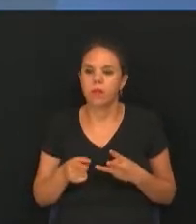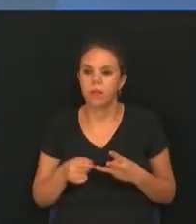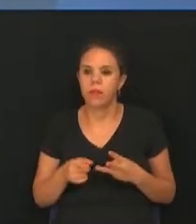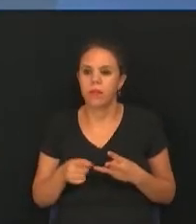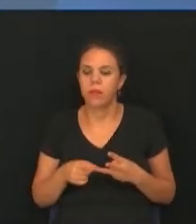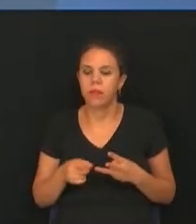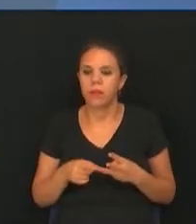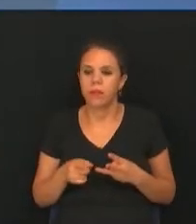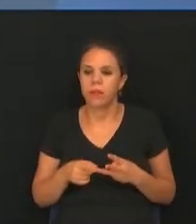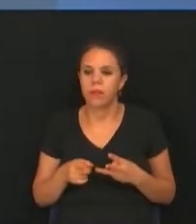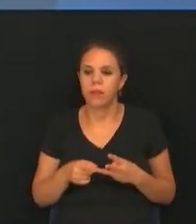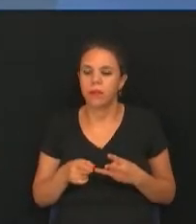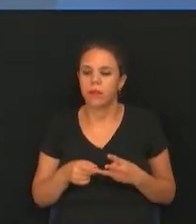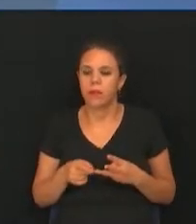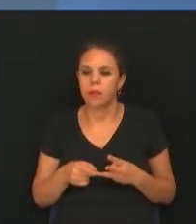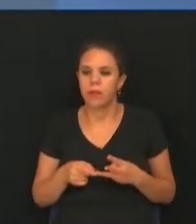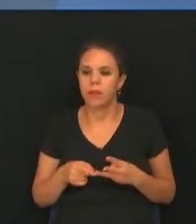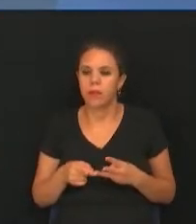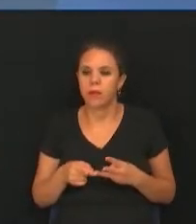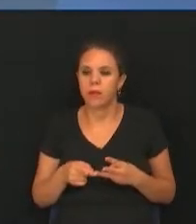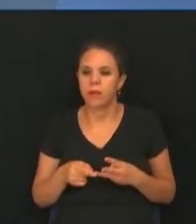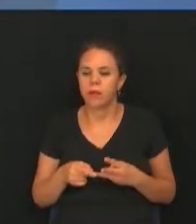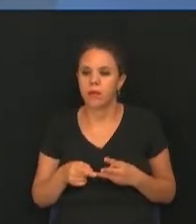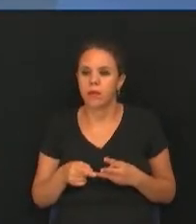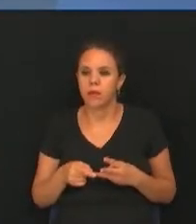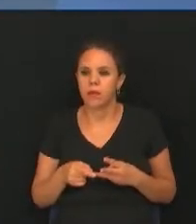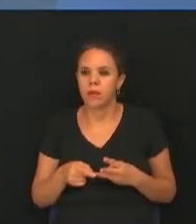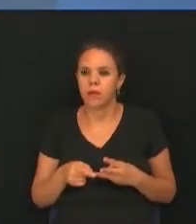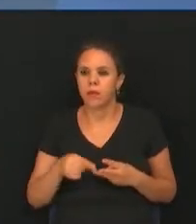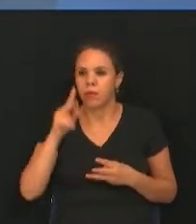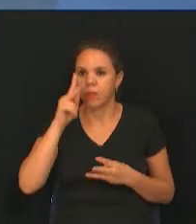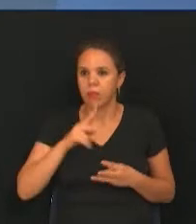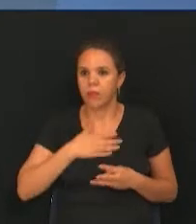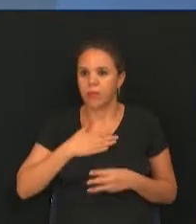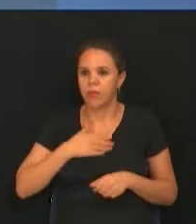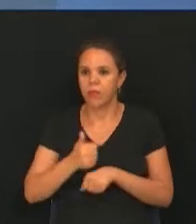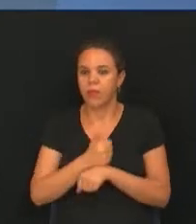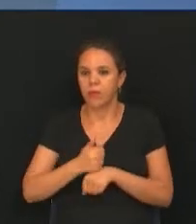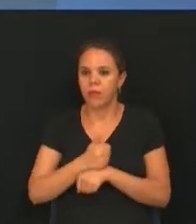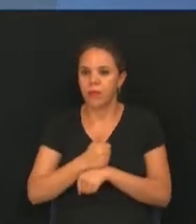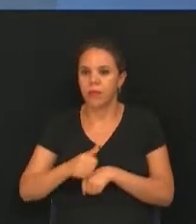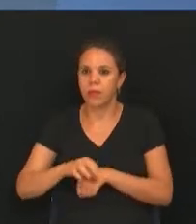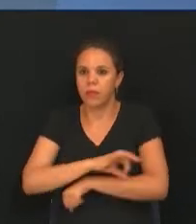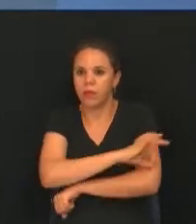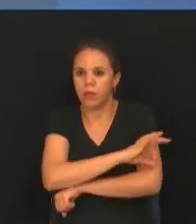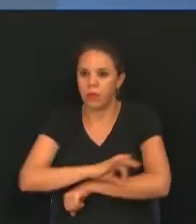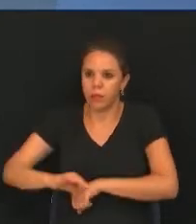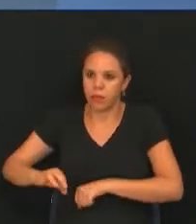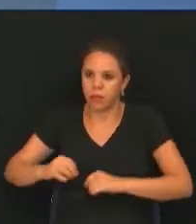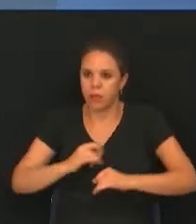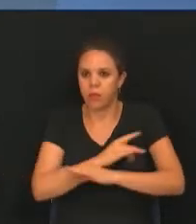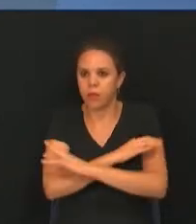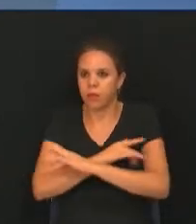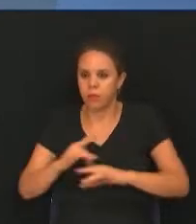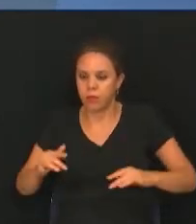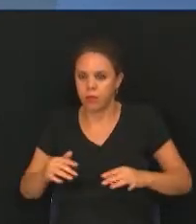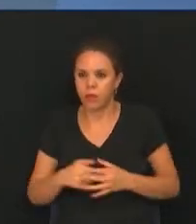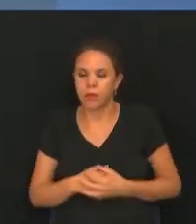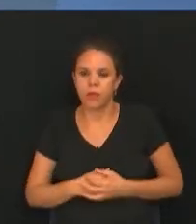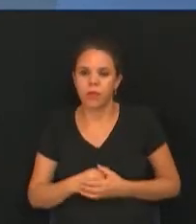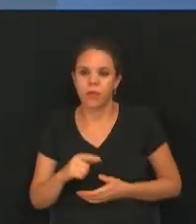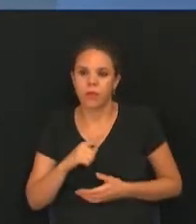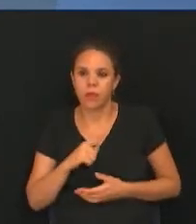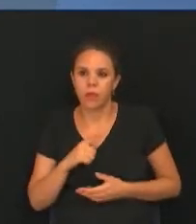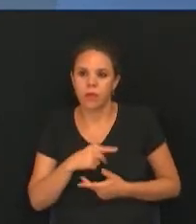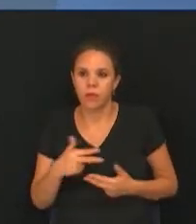exigidos. E tem as questões próprias da minha profissão, da minha área, que é de arquitetura e urbanismo. Então, a gente tem uma